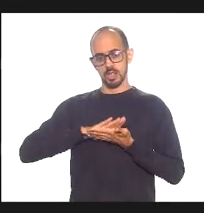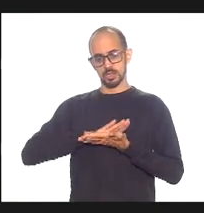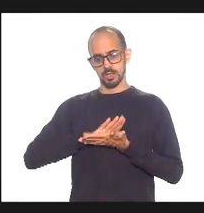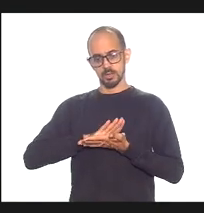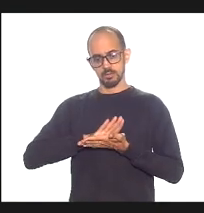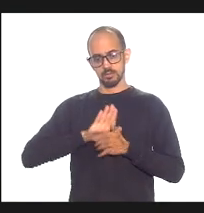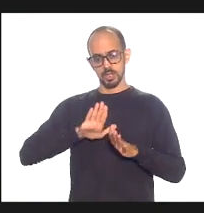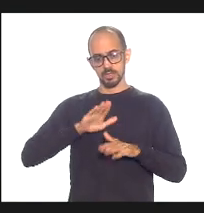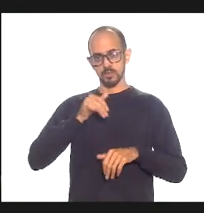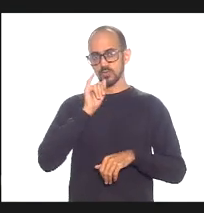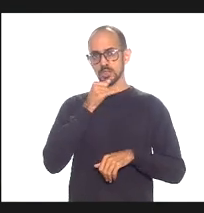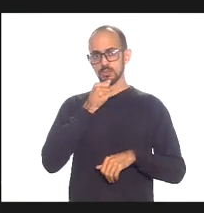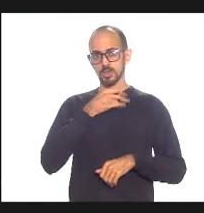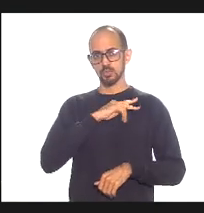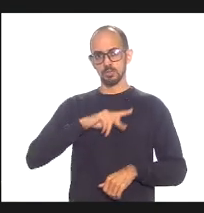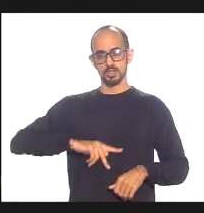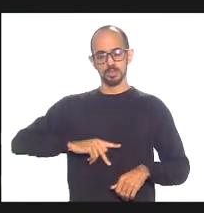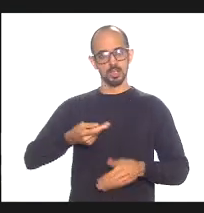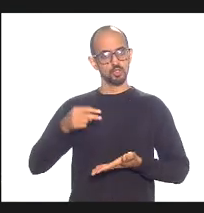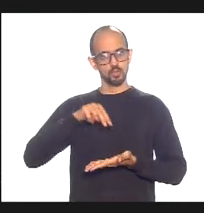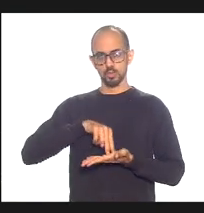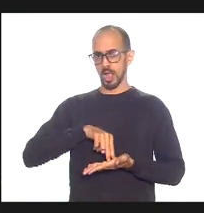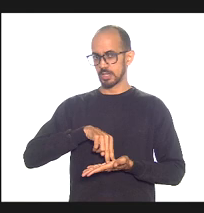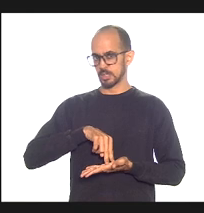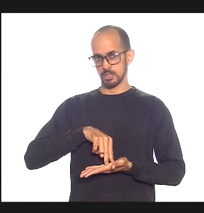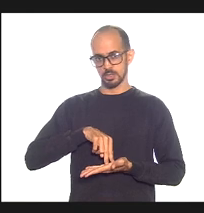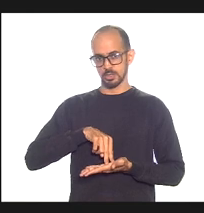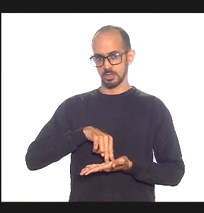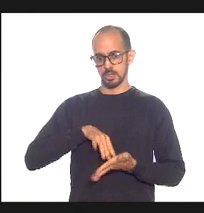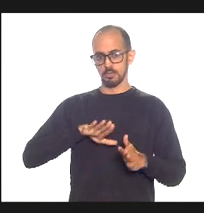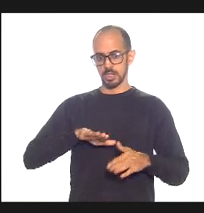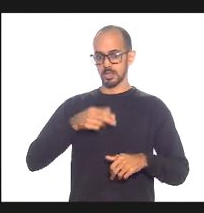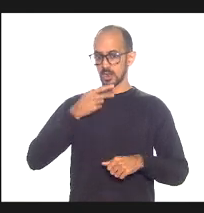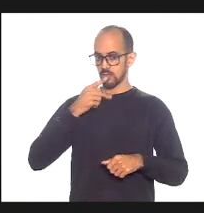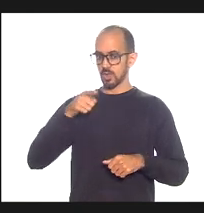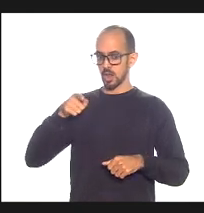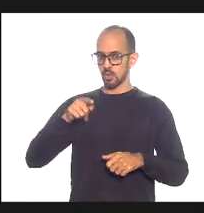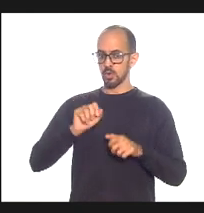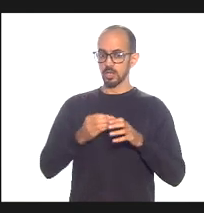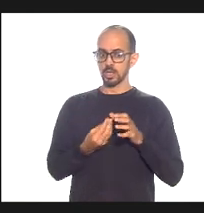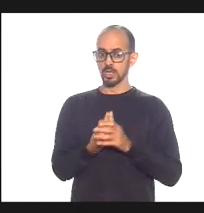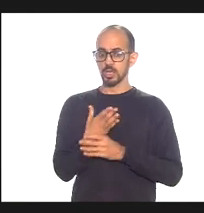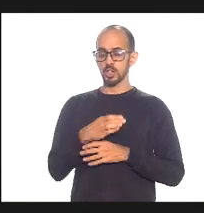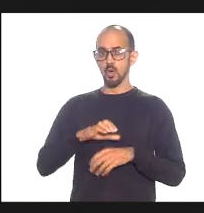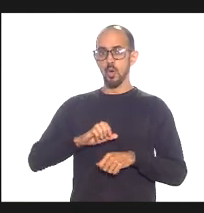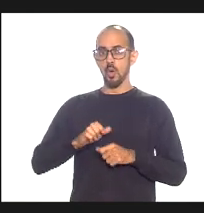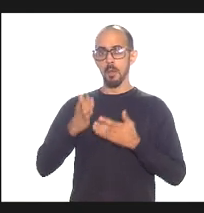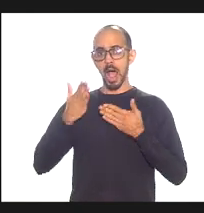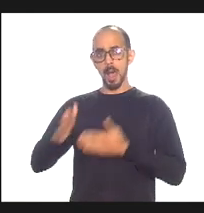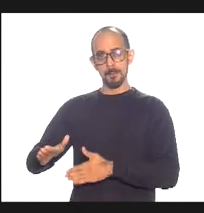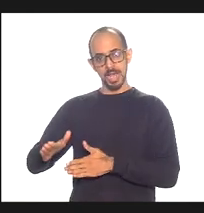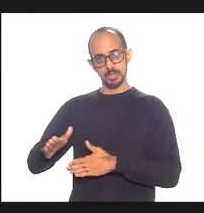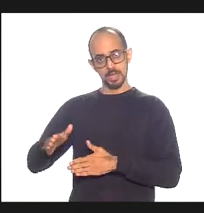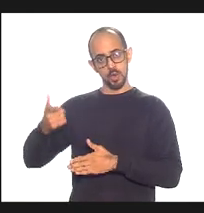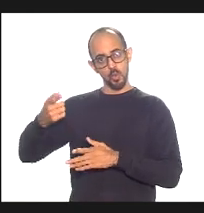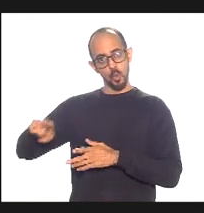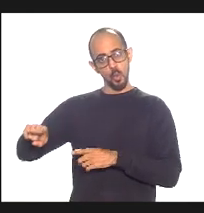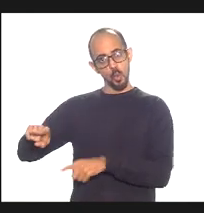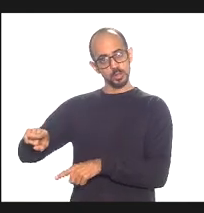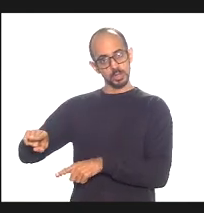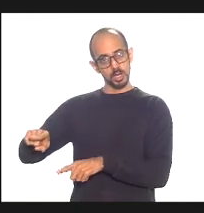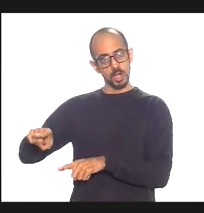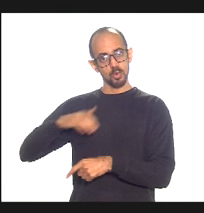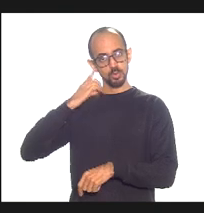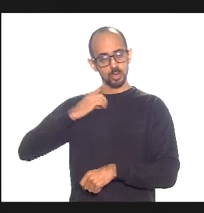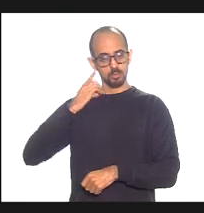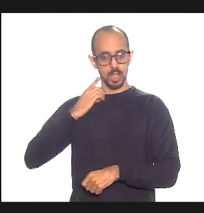está aqui presente agora nesse momento. Mas ele, sim, falou e ameaçou um outro deputado. Já que ele não falou o deputado